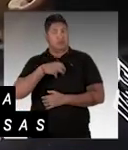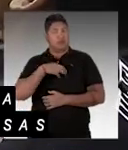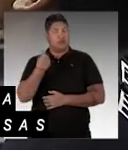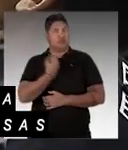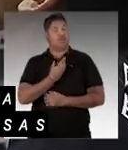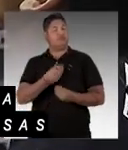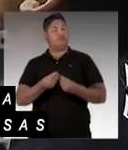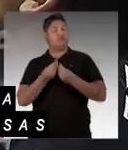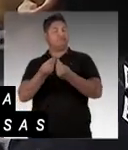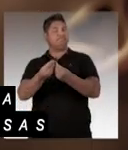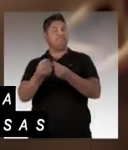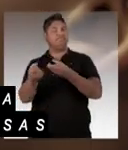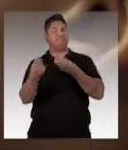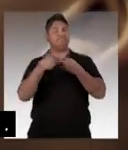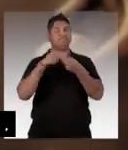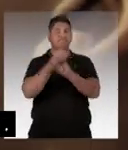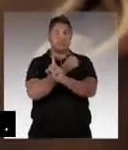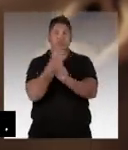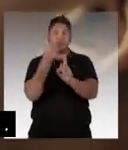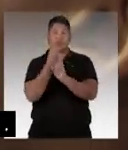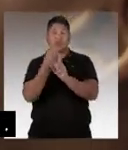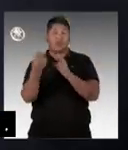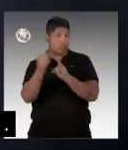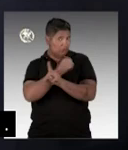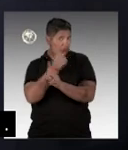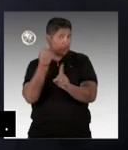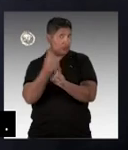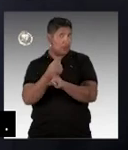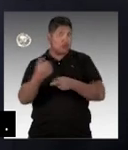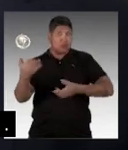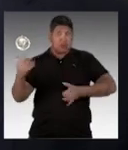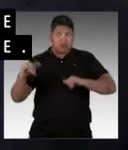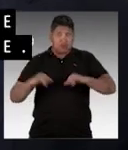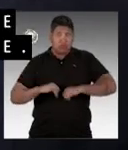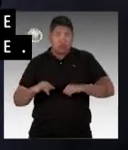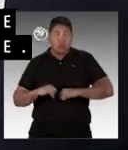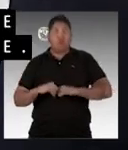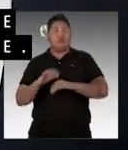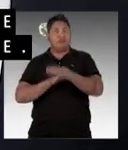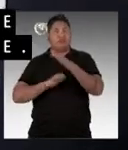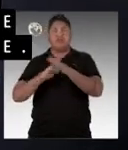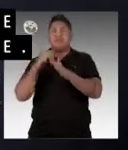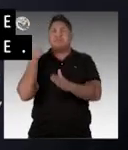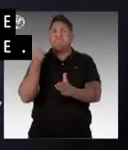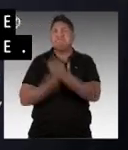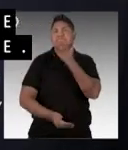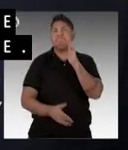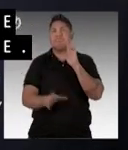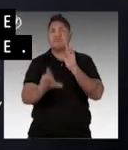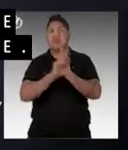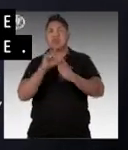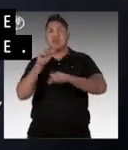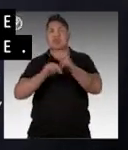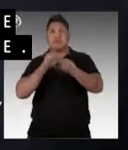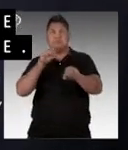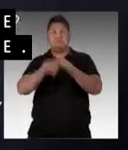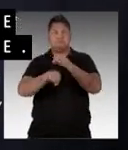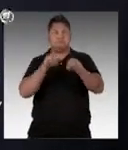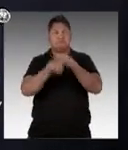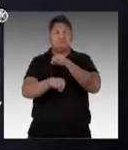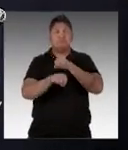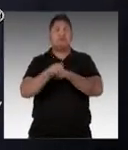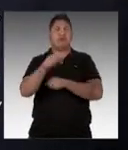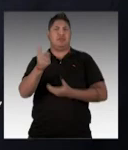de empresas que geraram danos à sociedade. É uma forma da gente devolver à sociedade. A